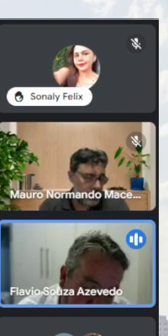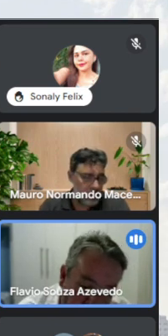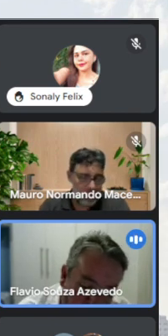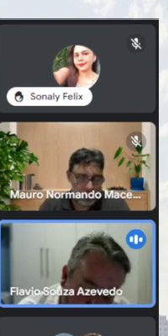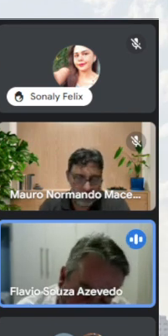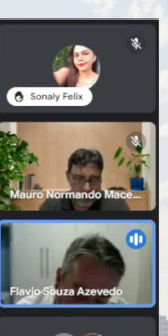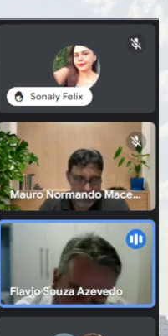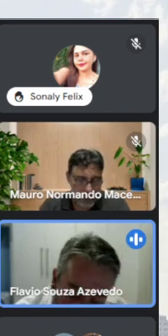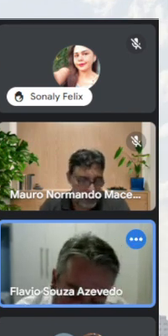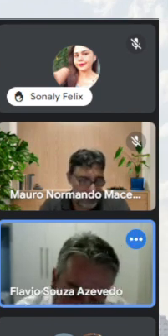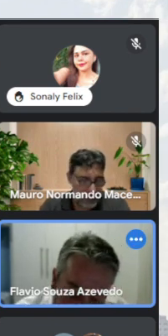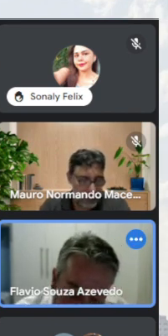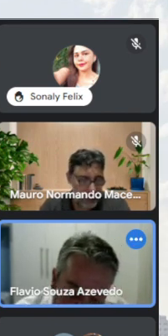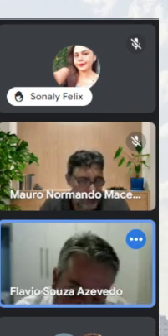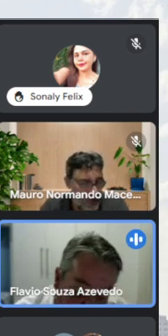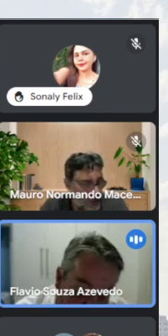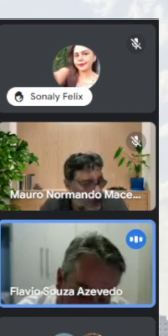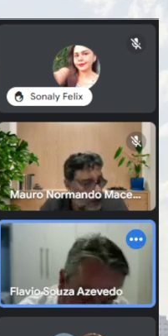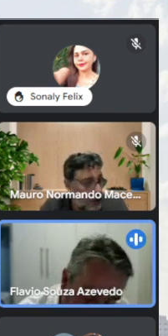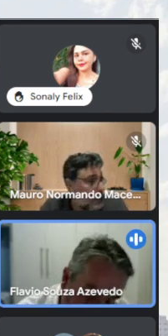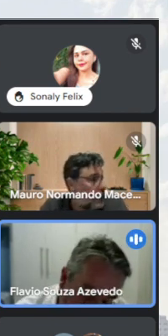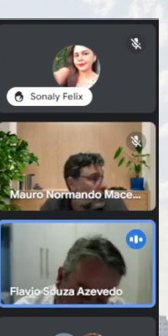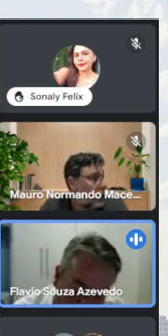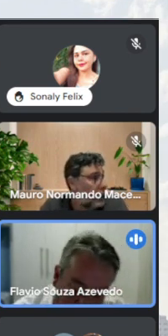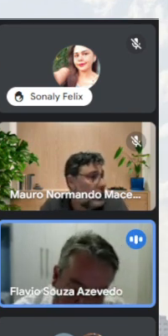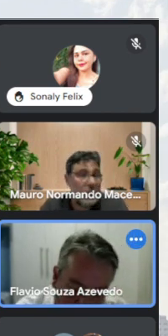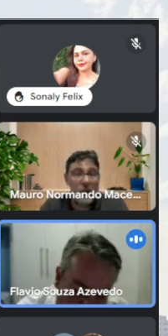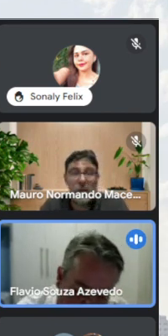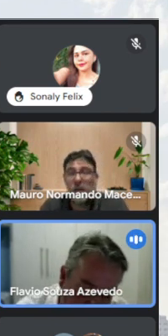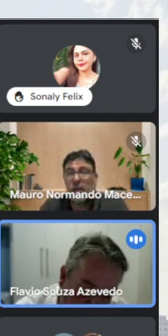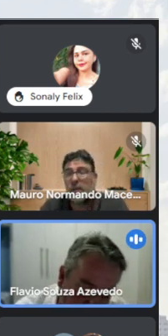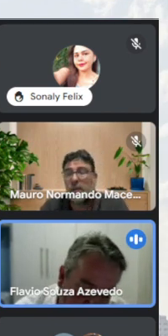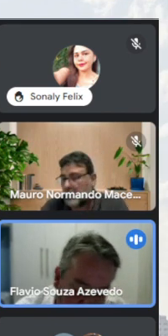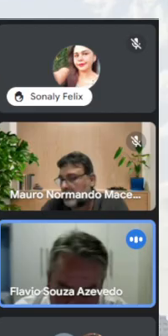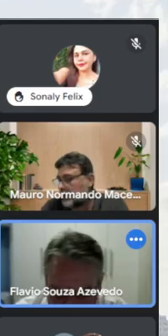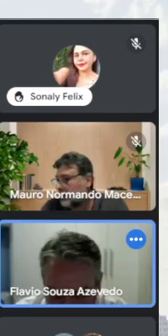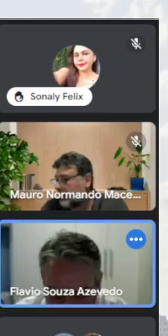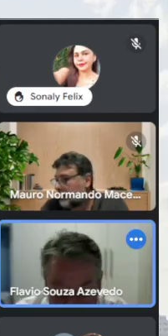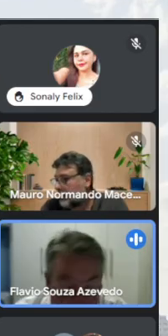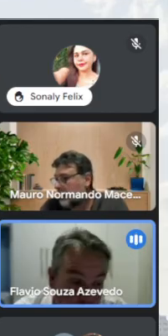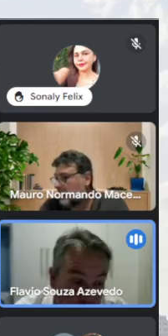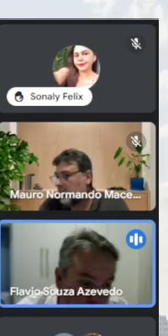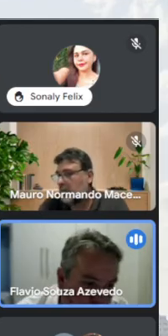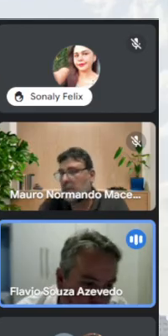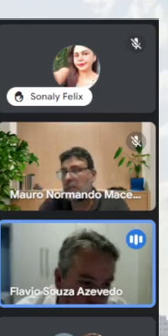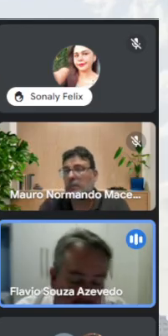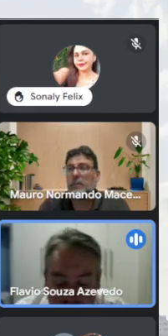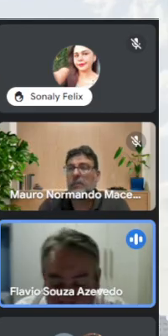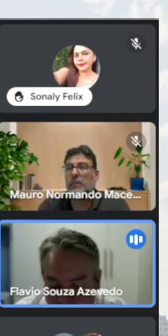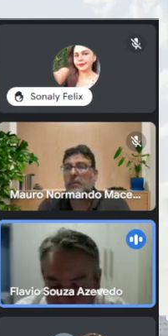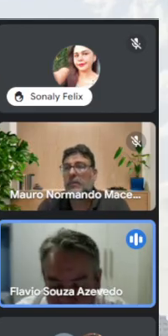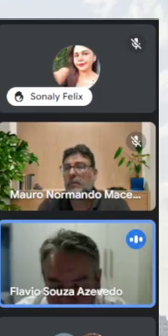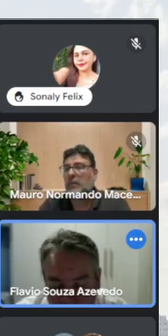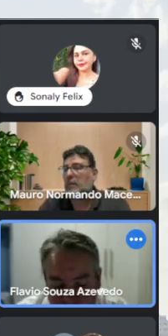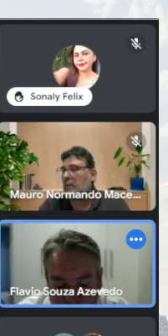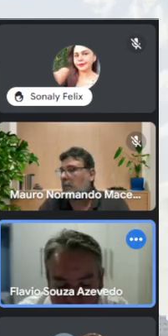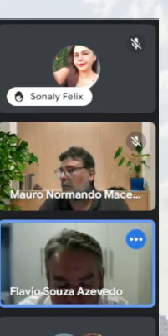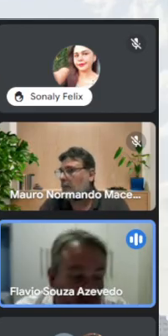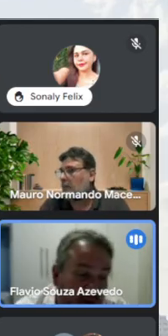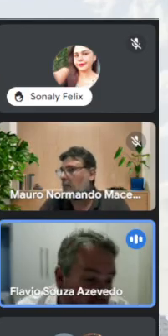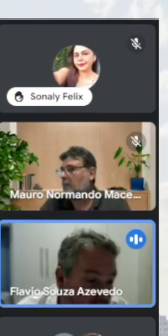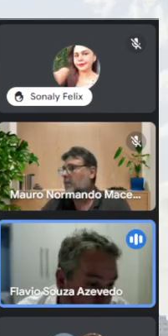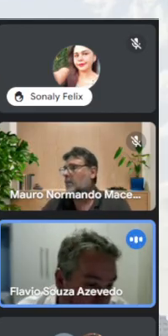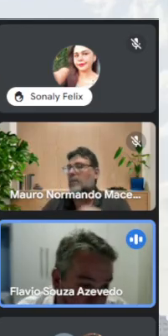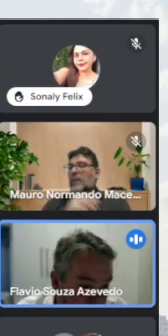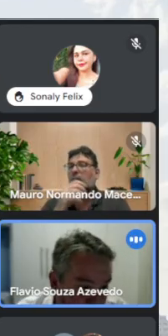empresa Fitorestore, ela é bem, trabalha no mundo todo, na China, todo, né? Mas não